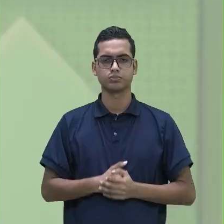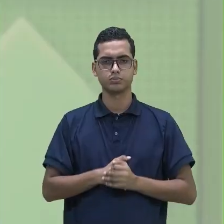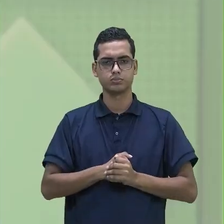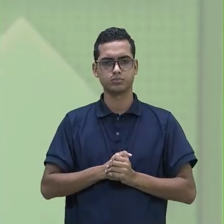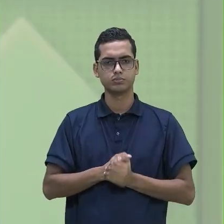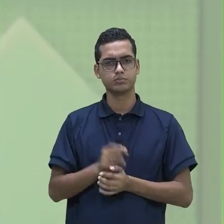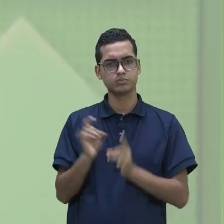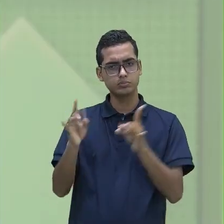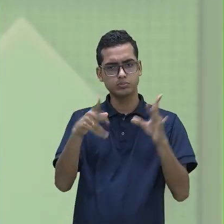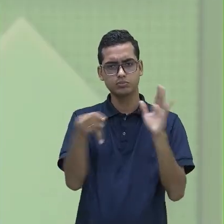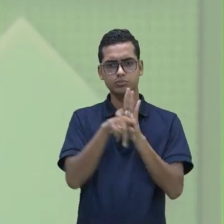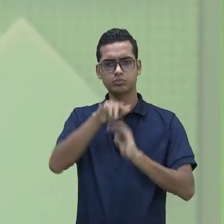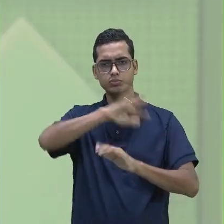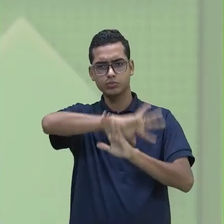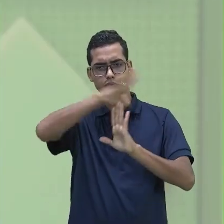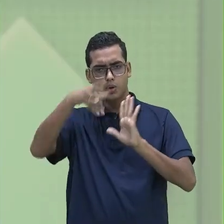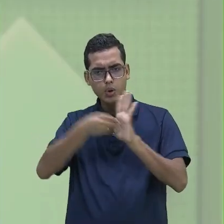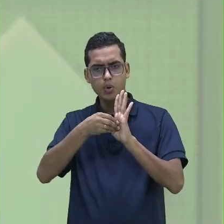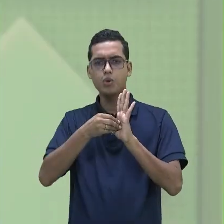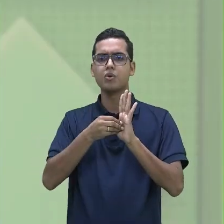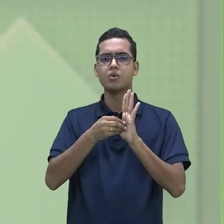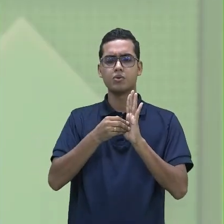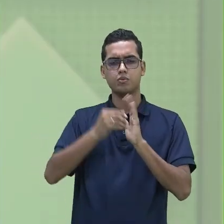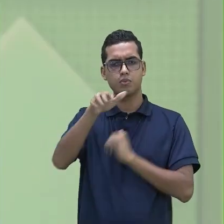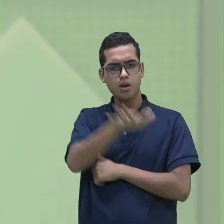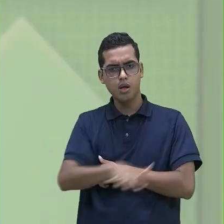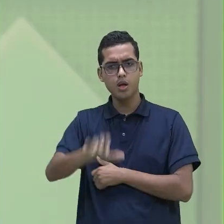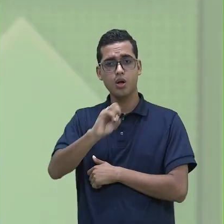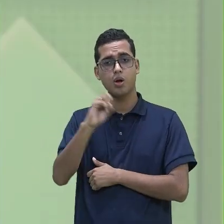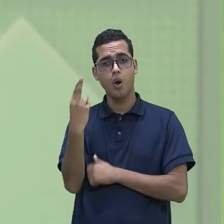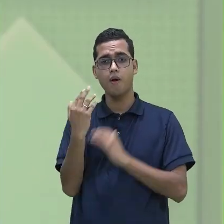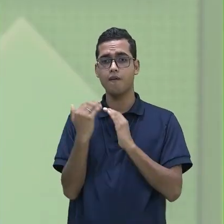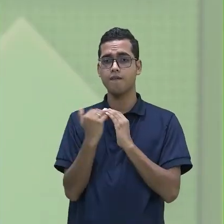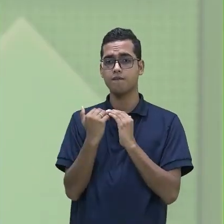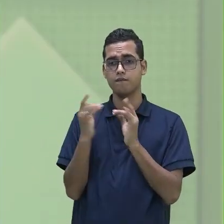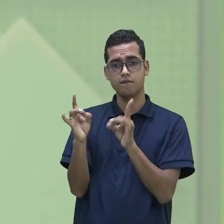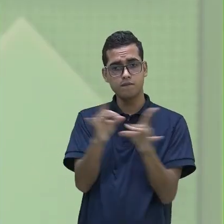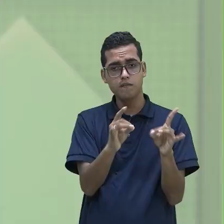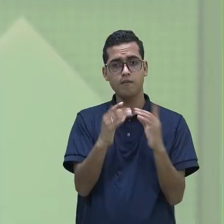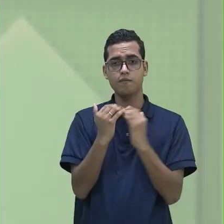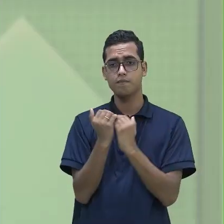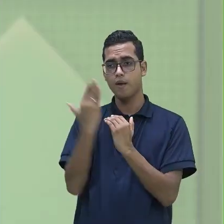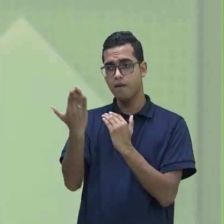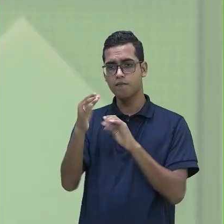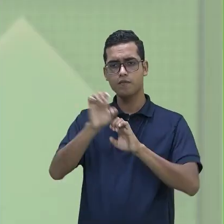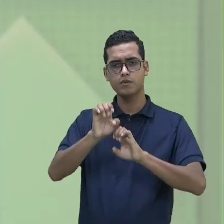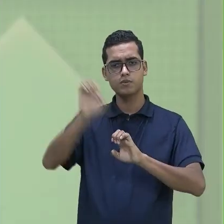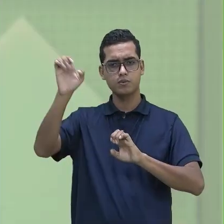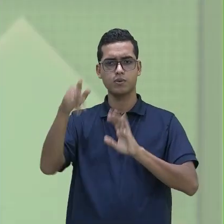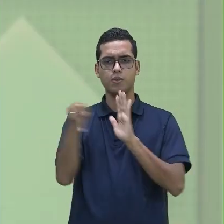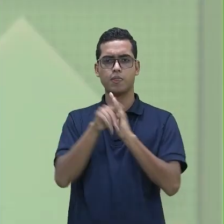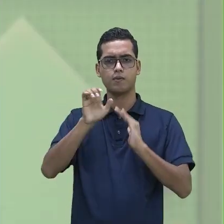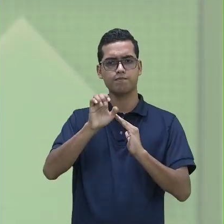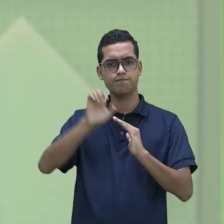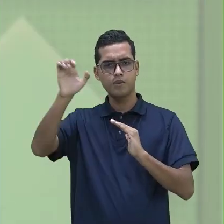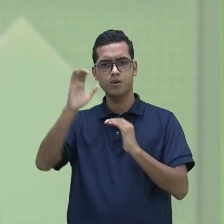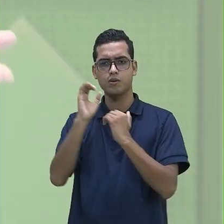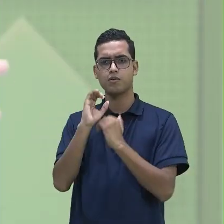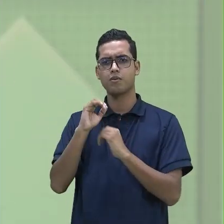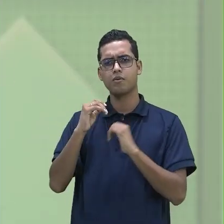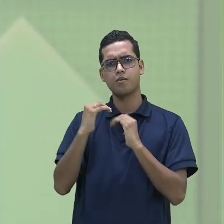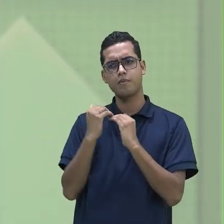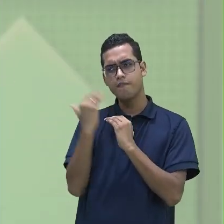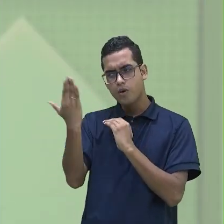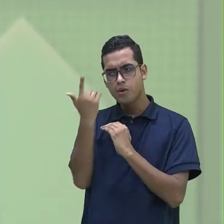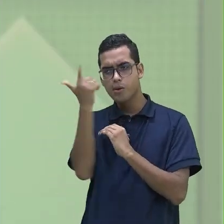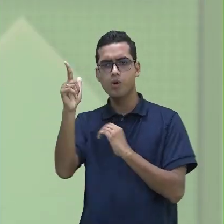por exemplo, na Amazônia, ou ser também exportado para outras regiões do Brasil ou outros países,